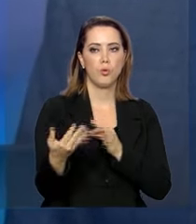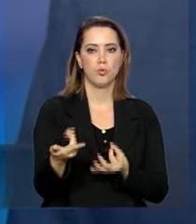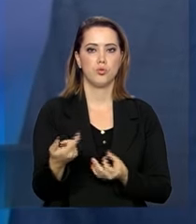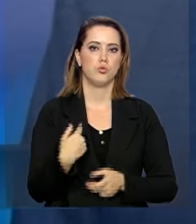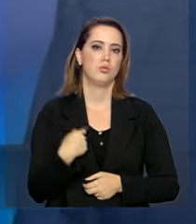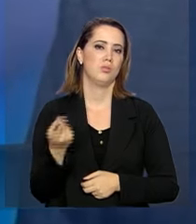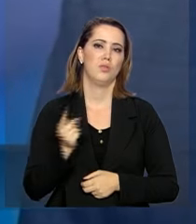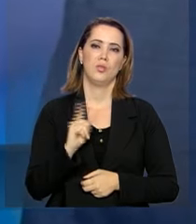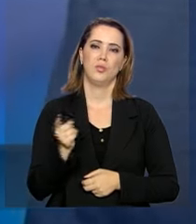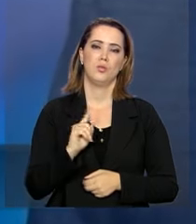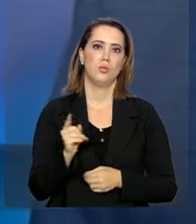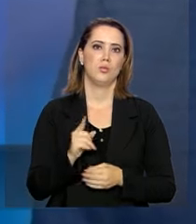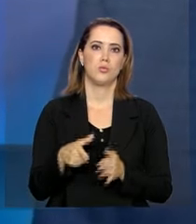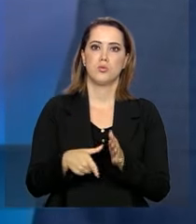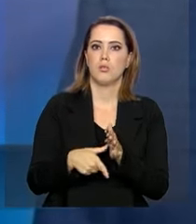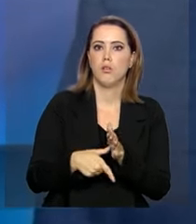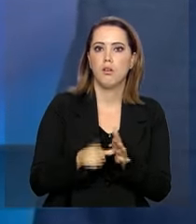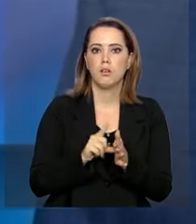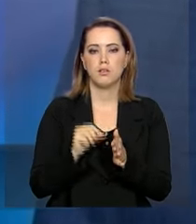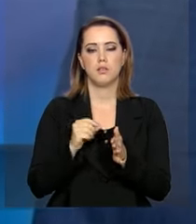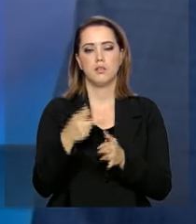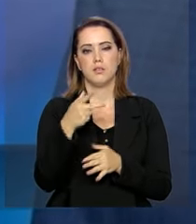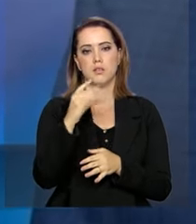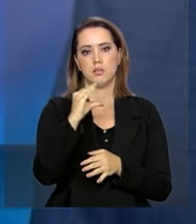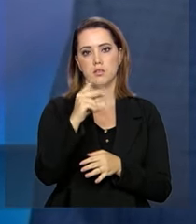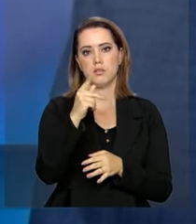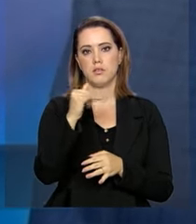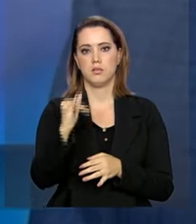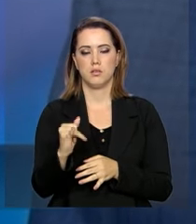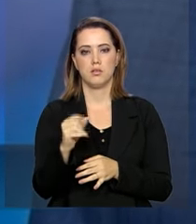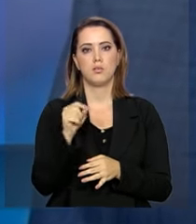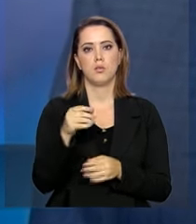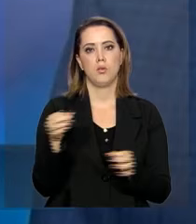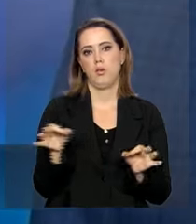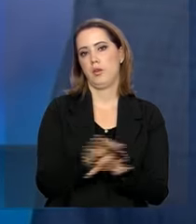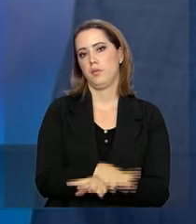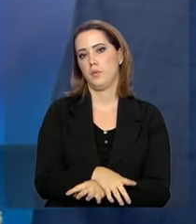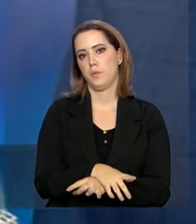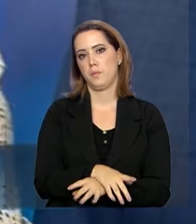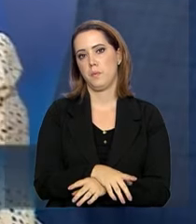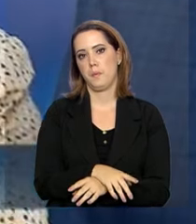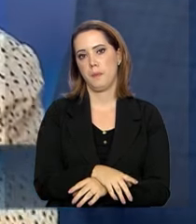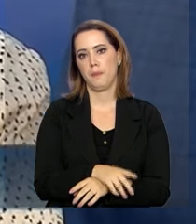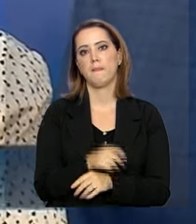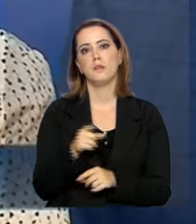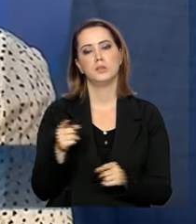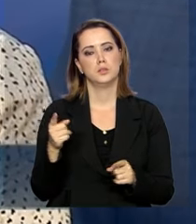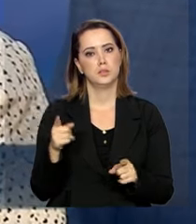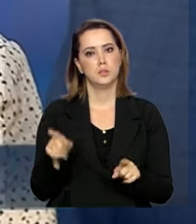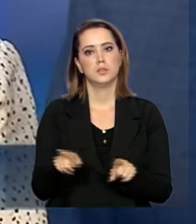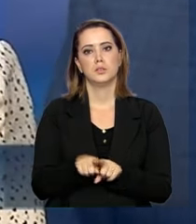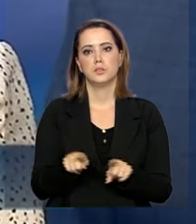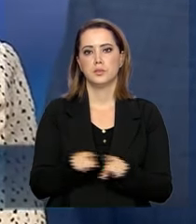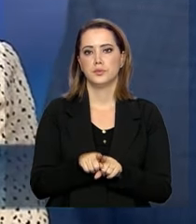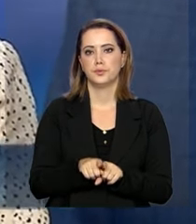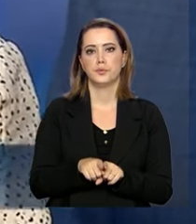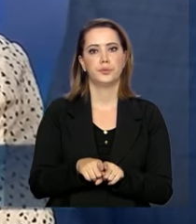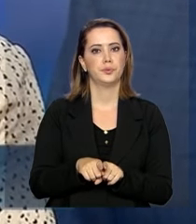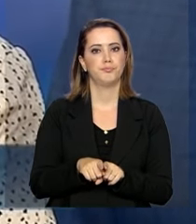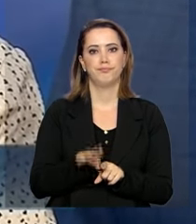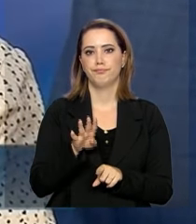Eu não só não antecipei o fim dessa CPI dos bingos, como é um